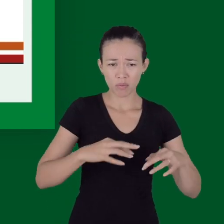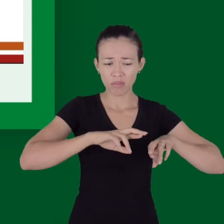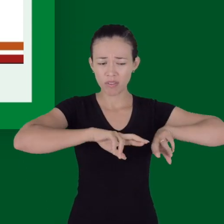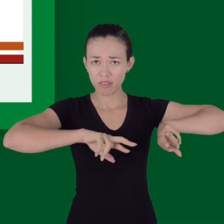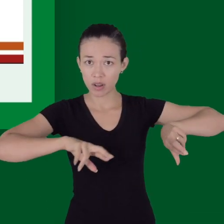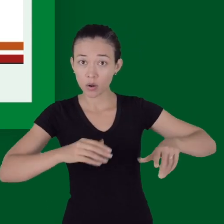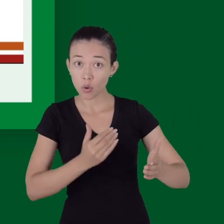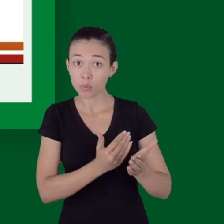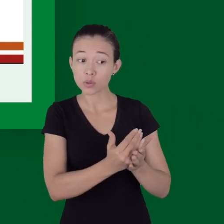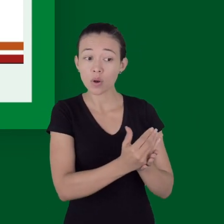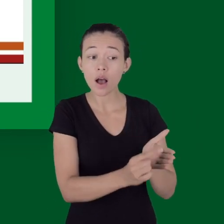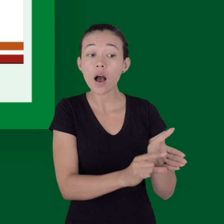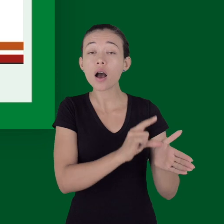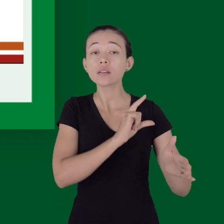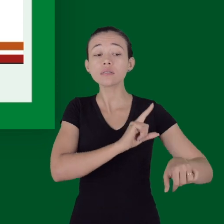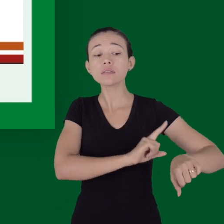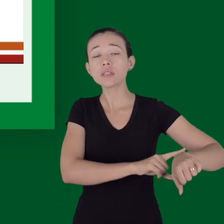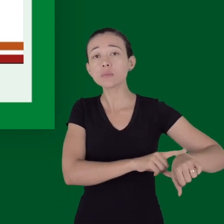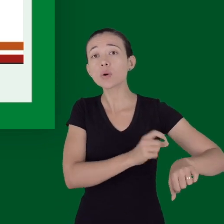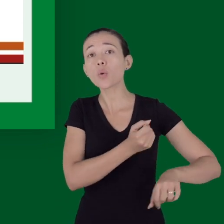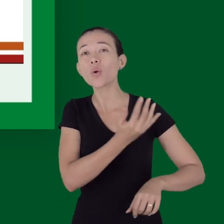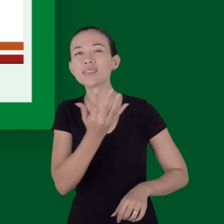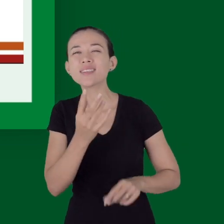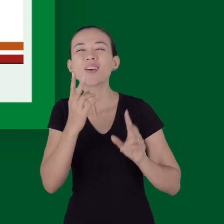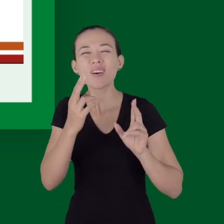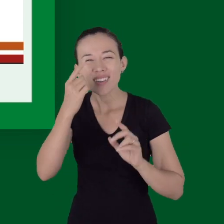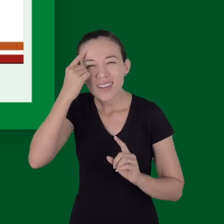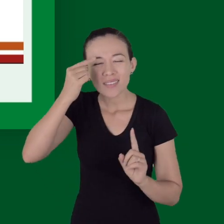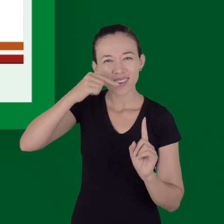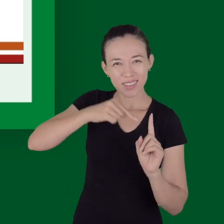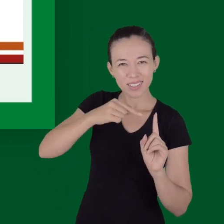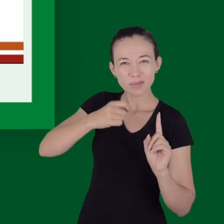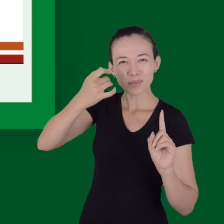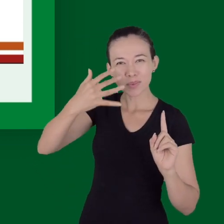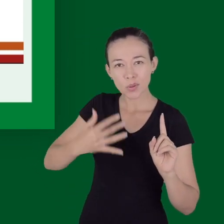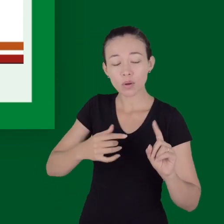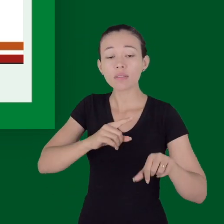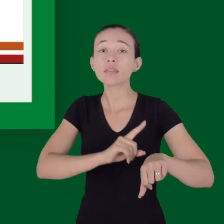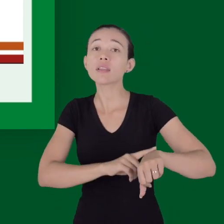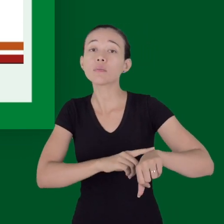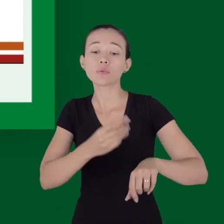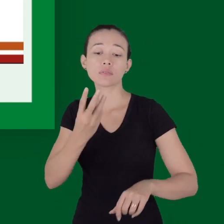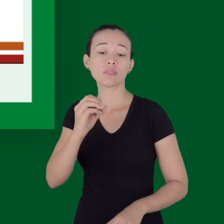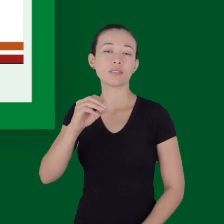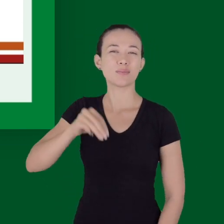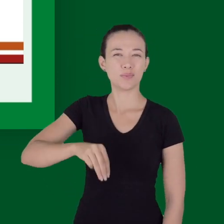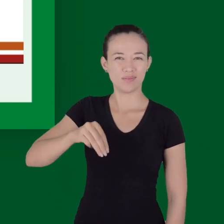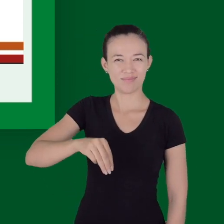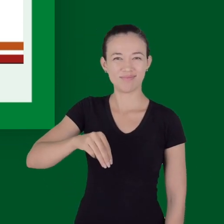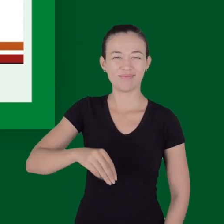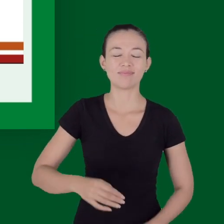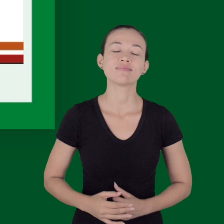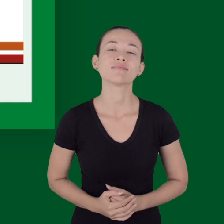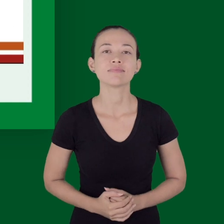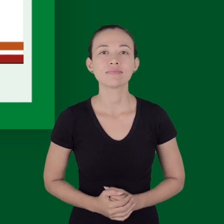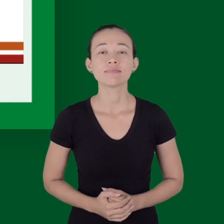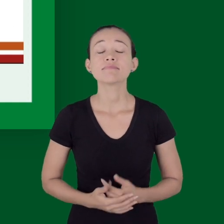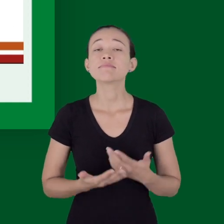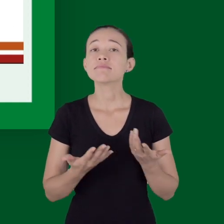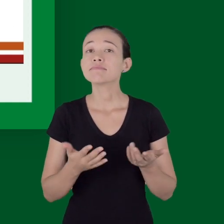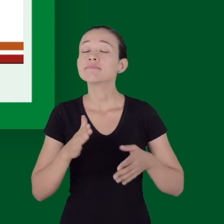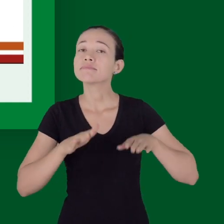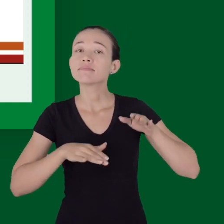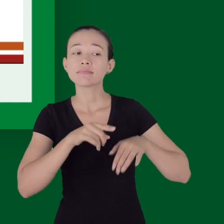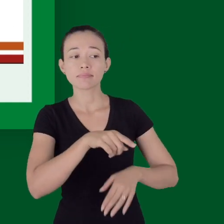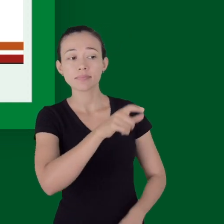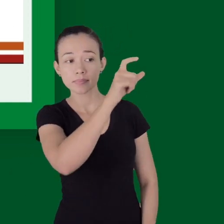está vendo aqui, tinha 30 minutos. O evento foi presenciado a 30 minutos, pelo que o solicitante falou. Às vezes, o paciente,